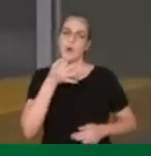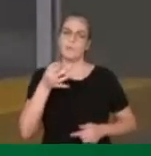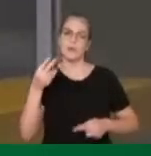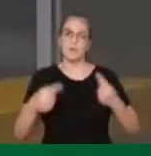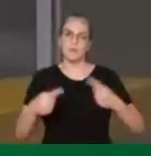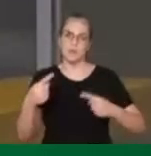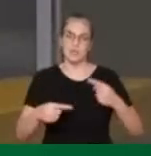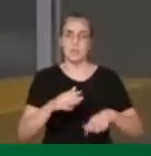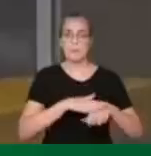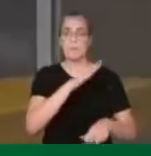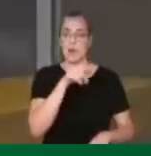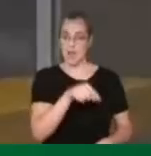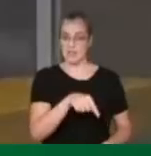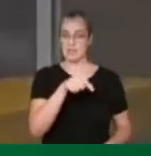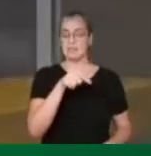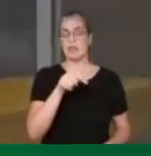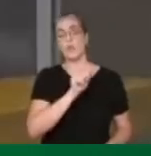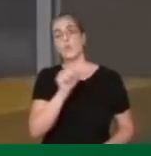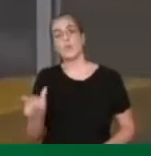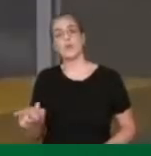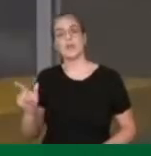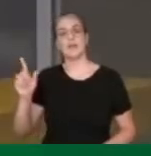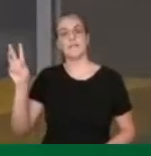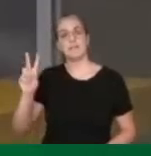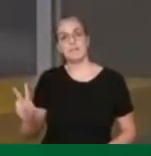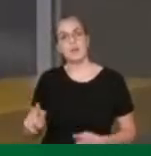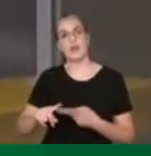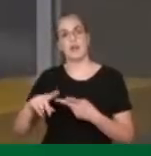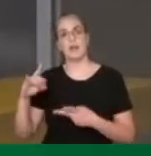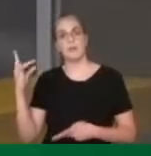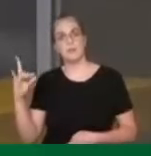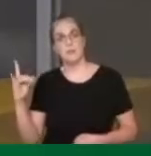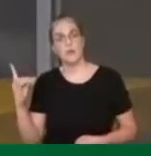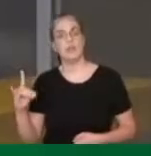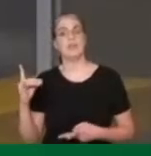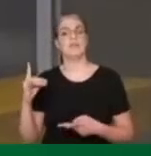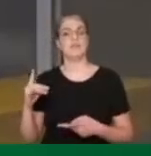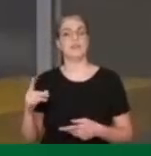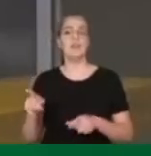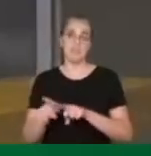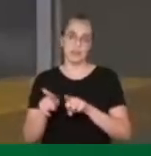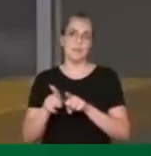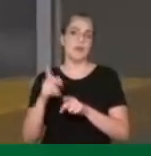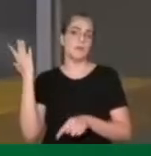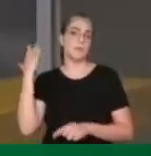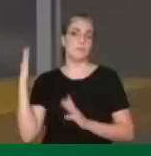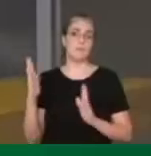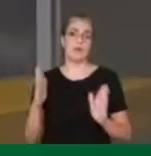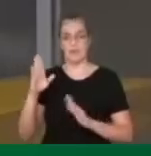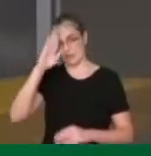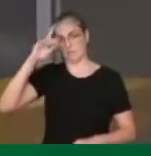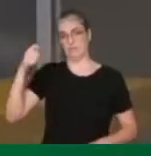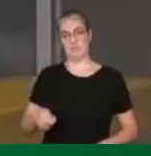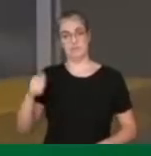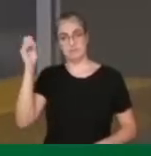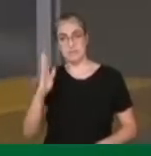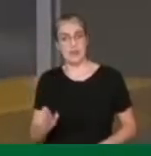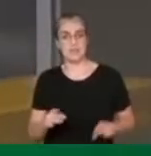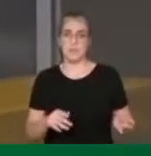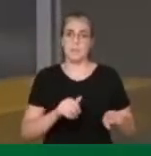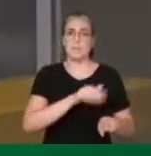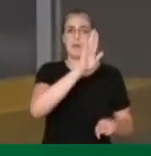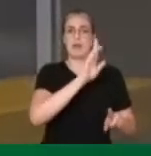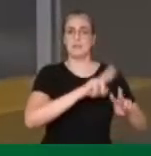que na Venezuela e na Bolívia e no tempo do regime militar. Então eu peço aqui